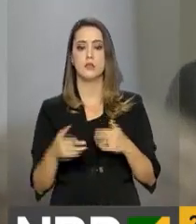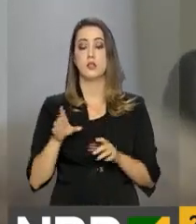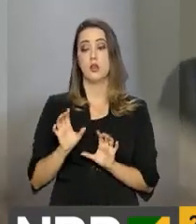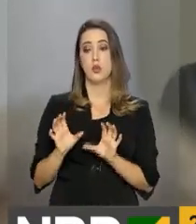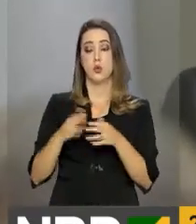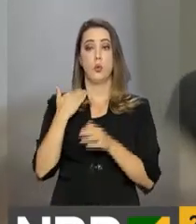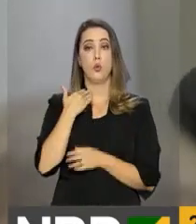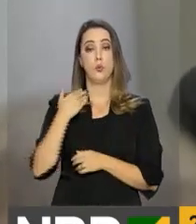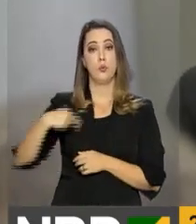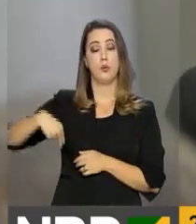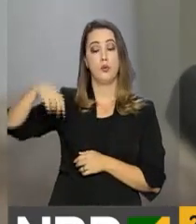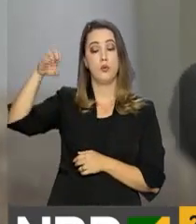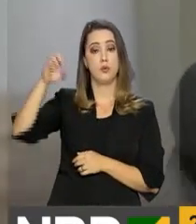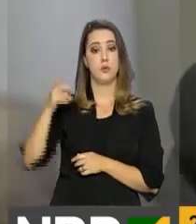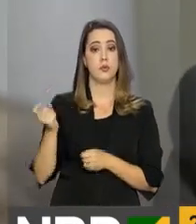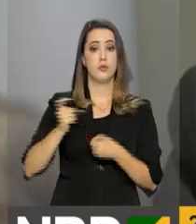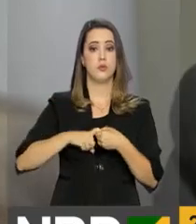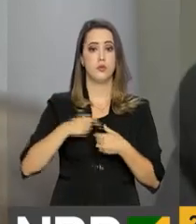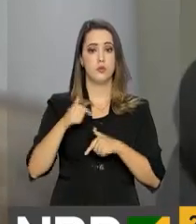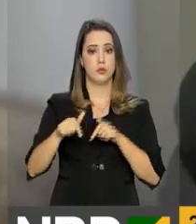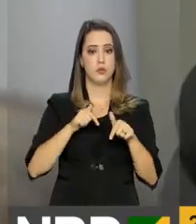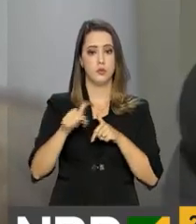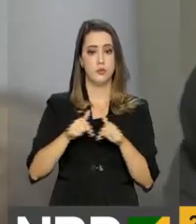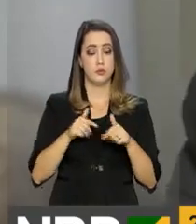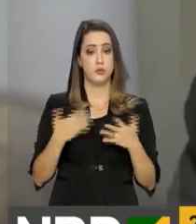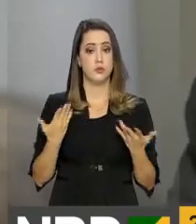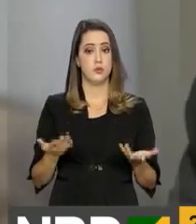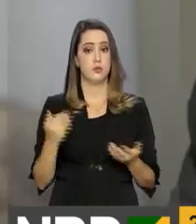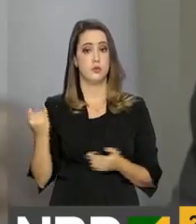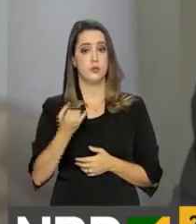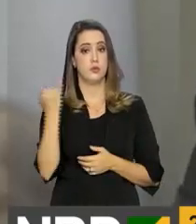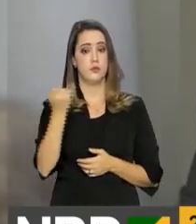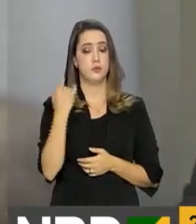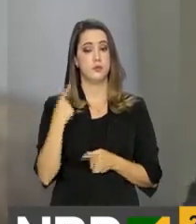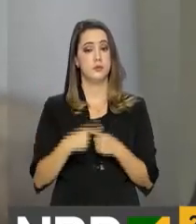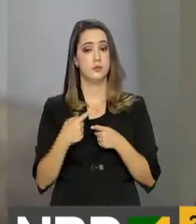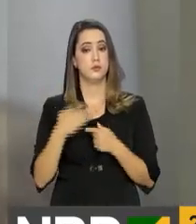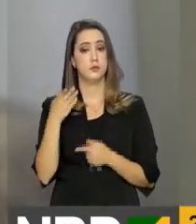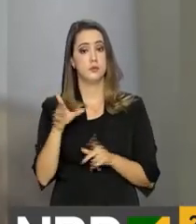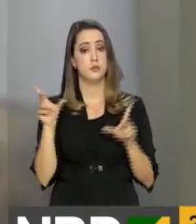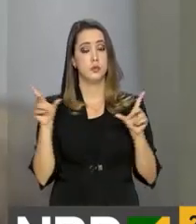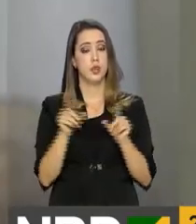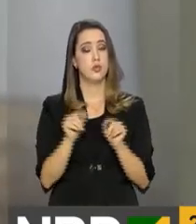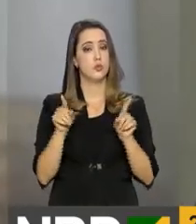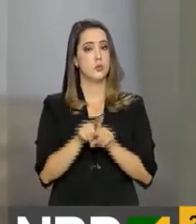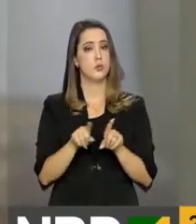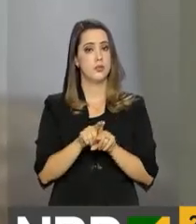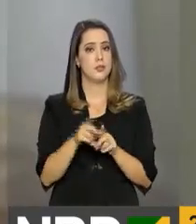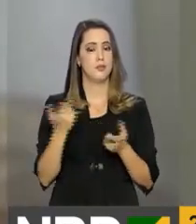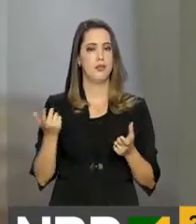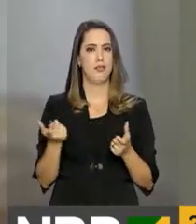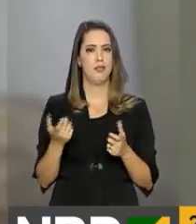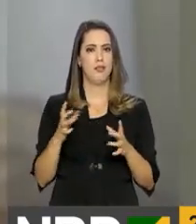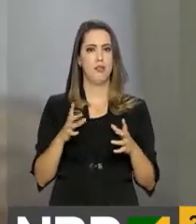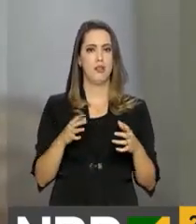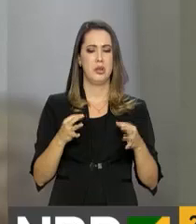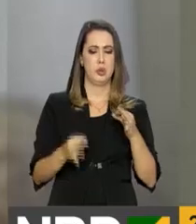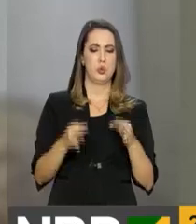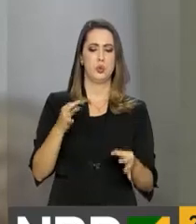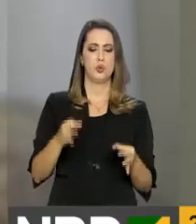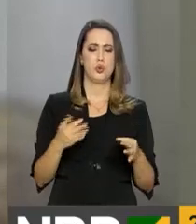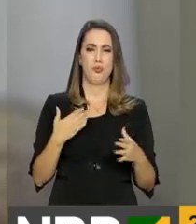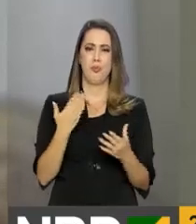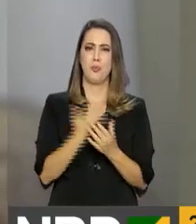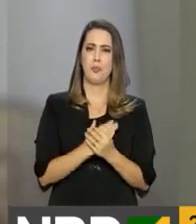todo retomou a sua atividade. Isso tem importância porque ela reduz também a litigiosidade social. E